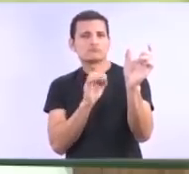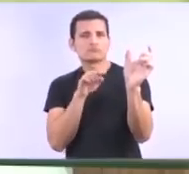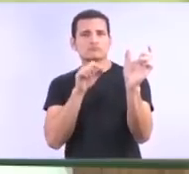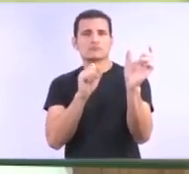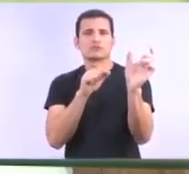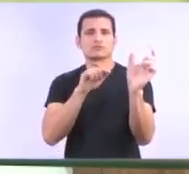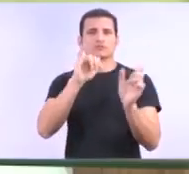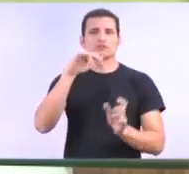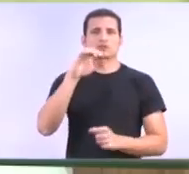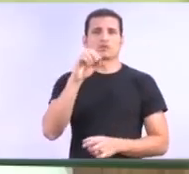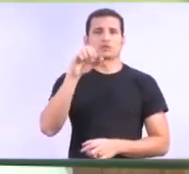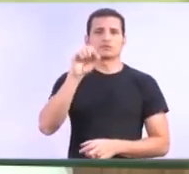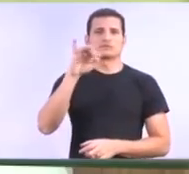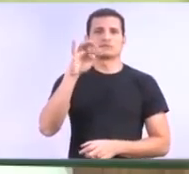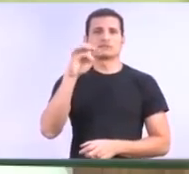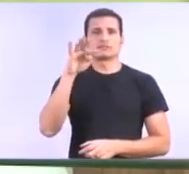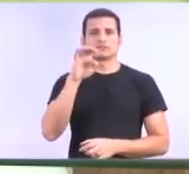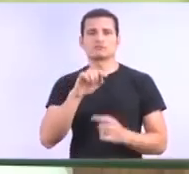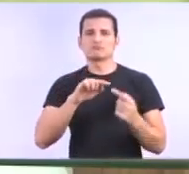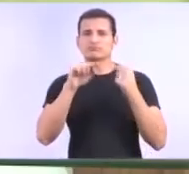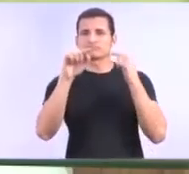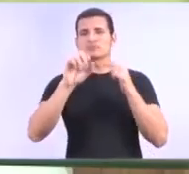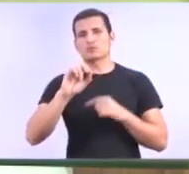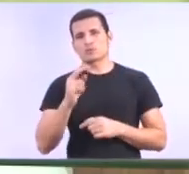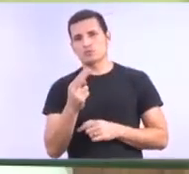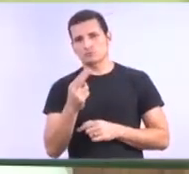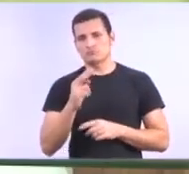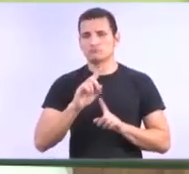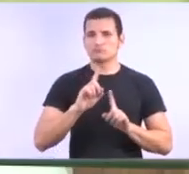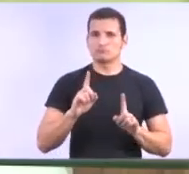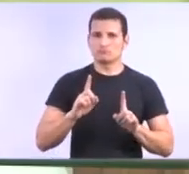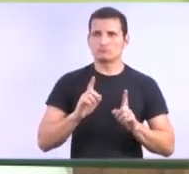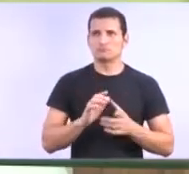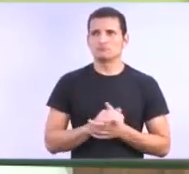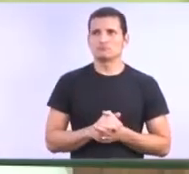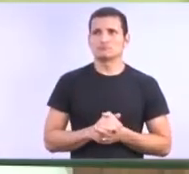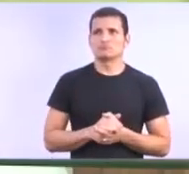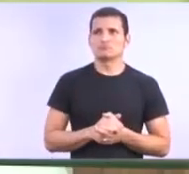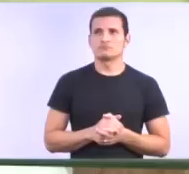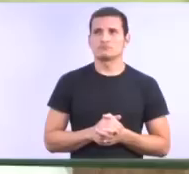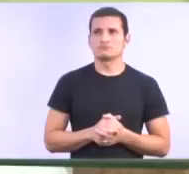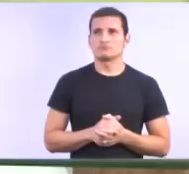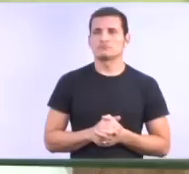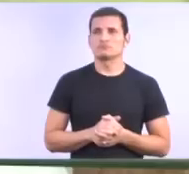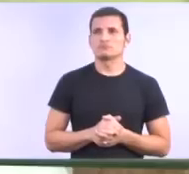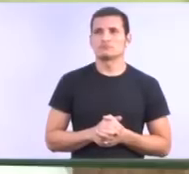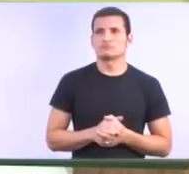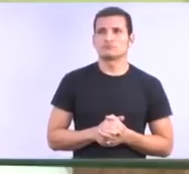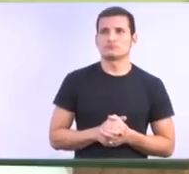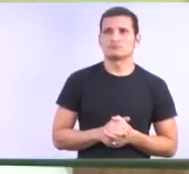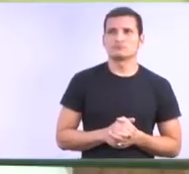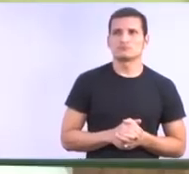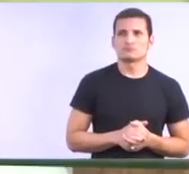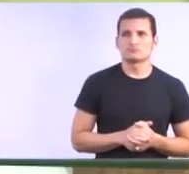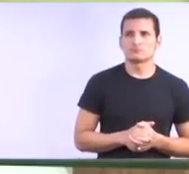aquilo inconsistente ou não. Perfeito. Isso é importante para que a gente impeça que isso ocorra na hora de criar os objetos. Tá? E